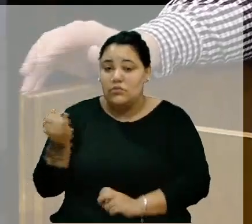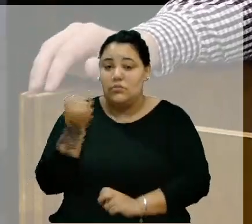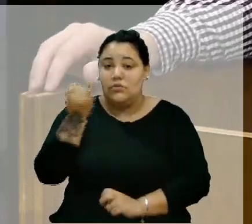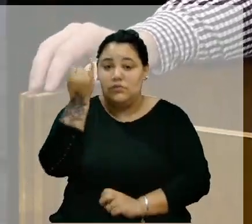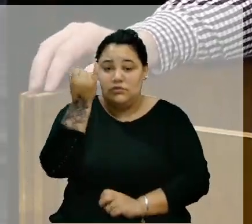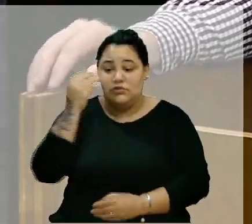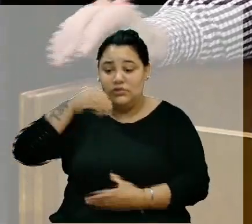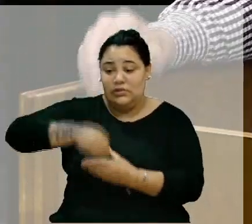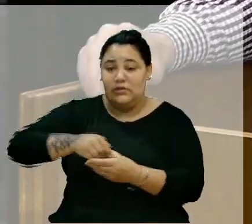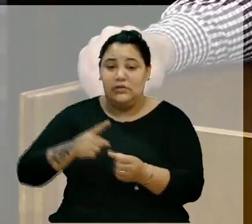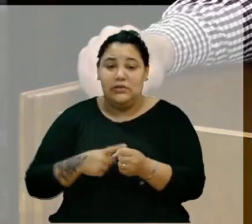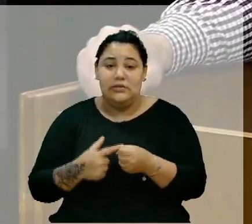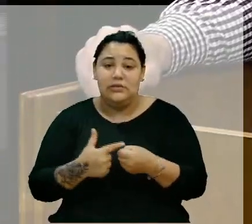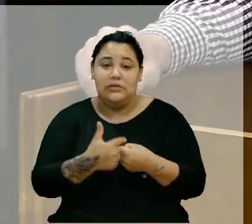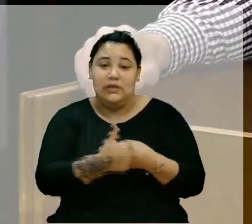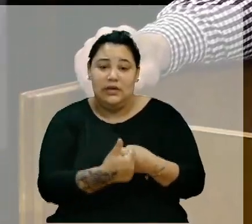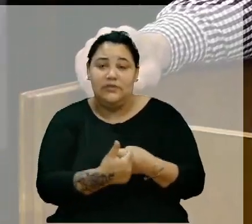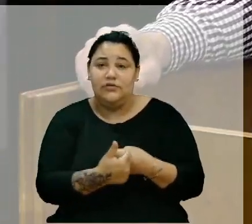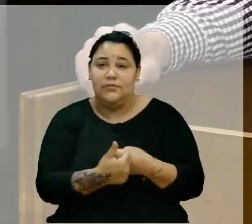passem batido pela questão